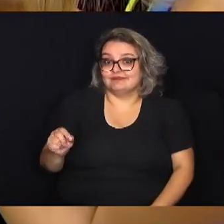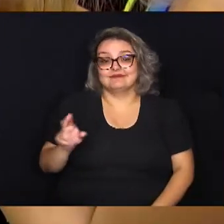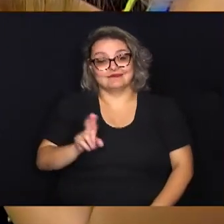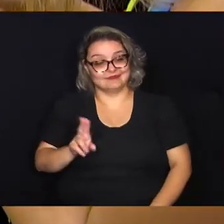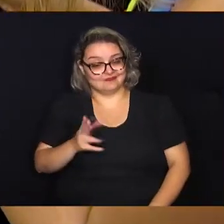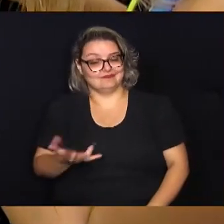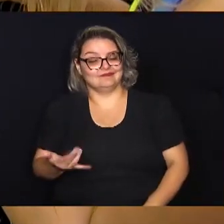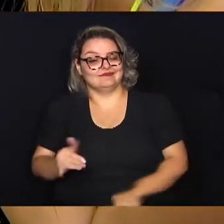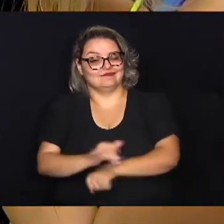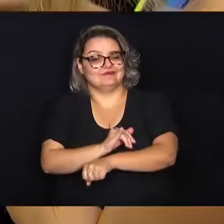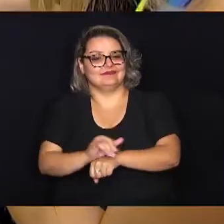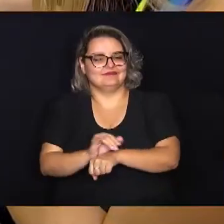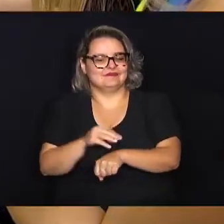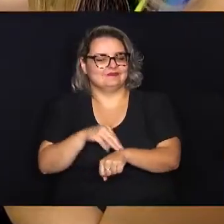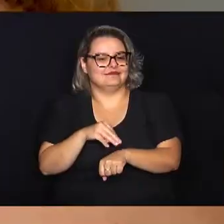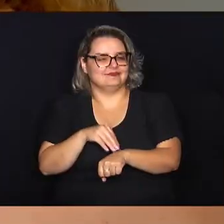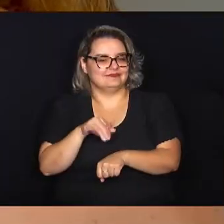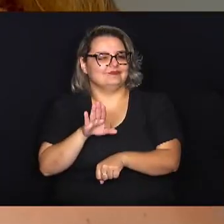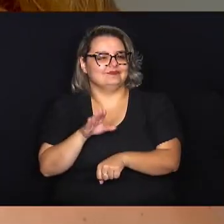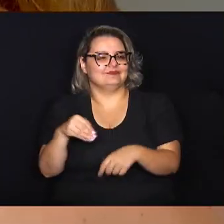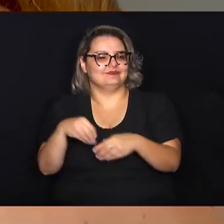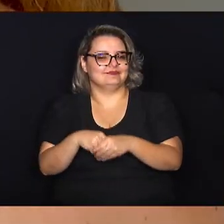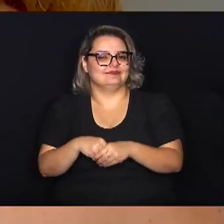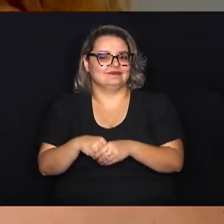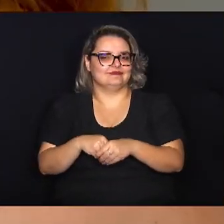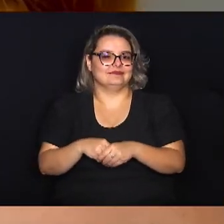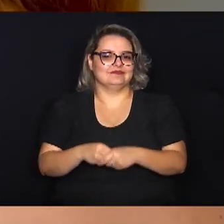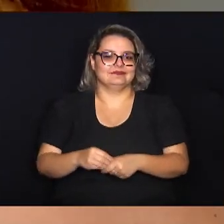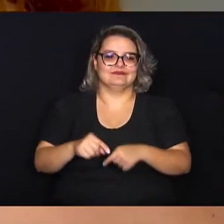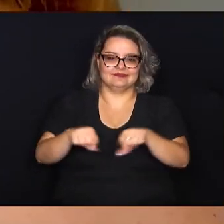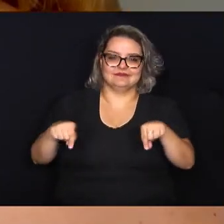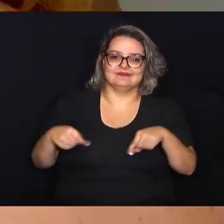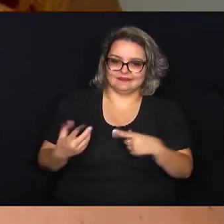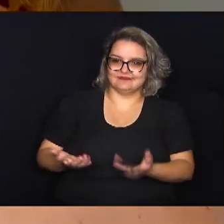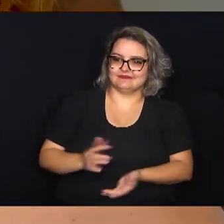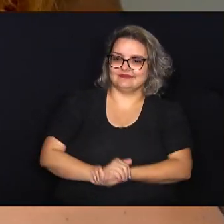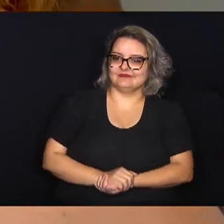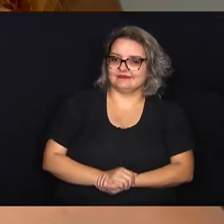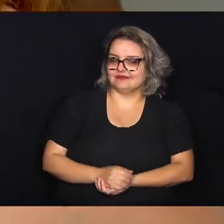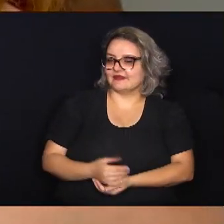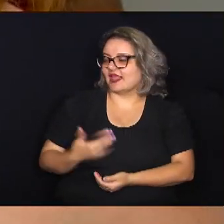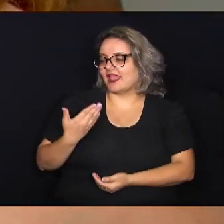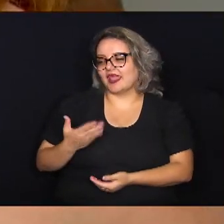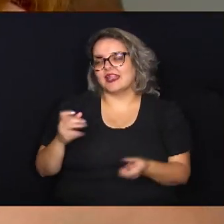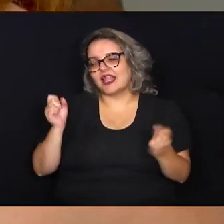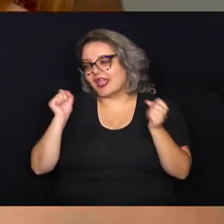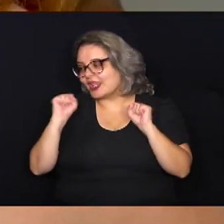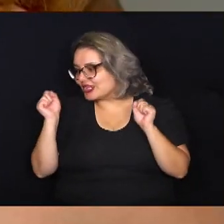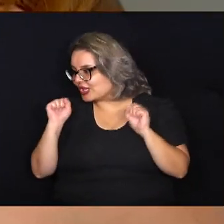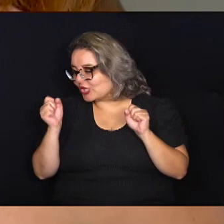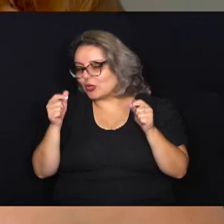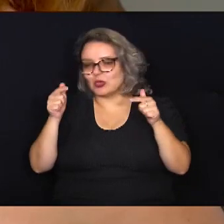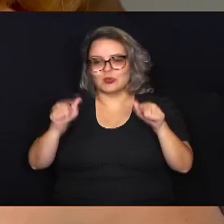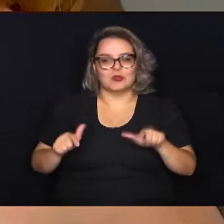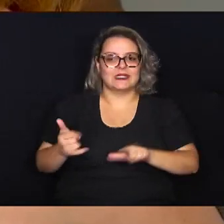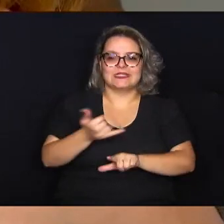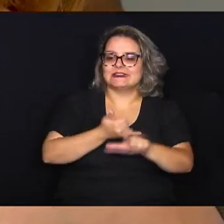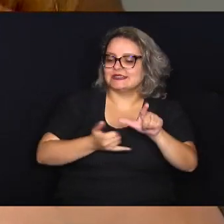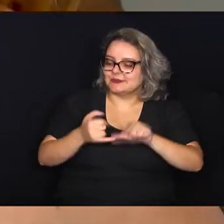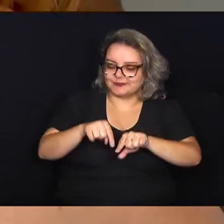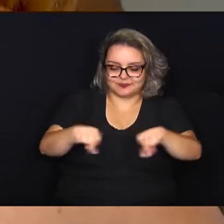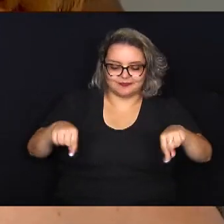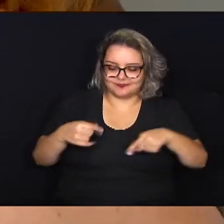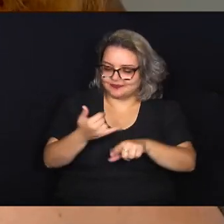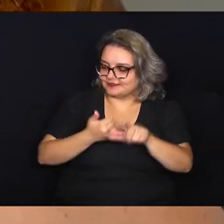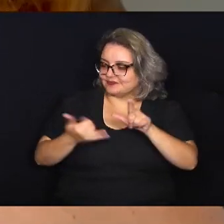para ficar uns minutinhos mais da biblioteca. Ele adora o espaço aqui da biblioteca, ele ama,